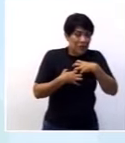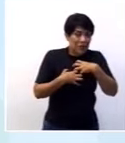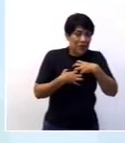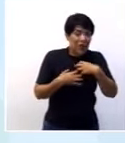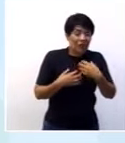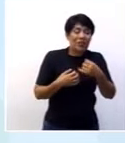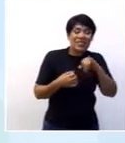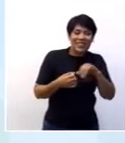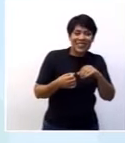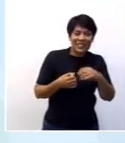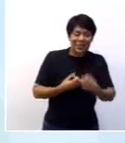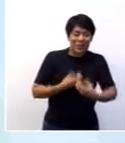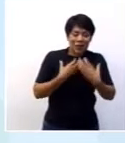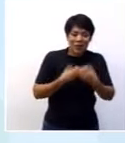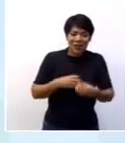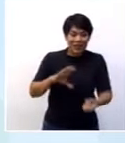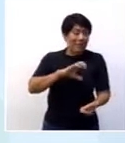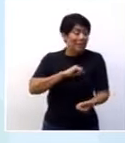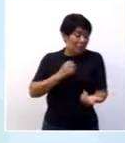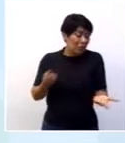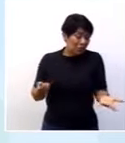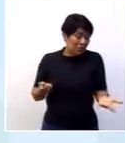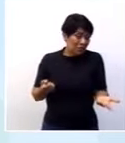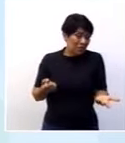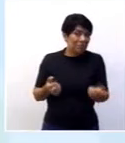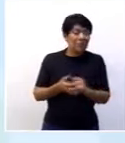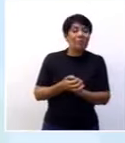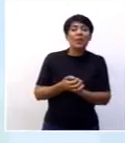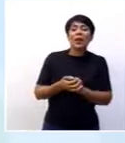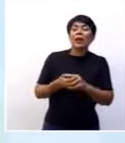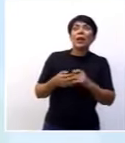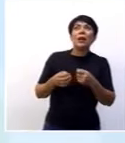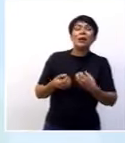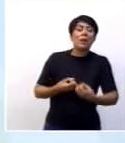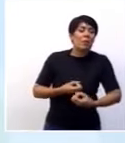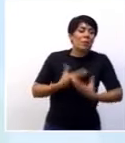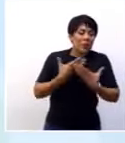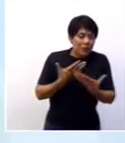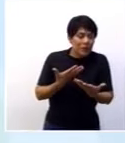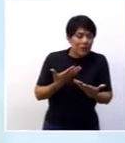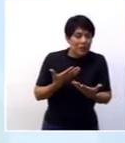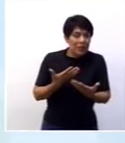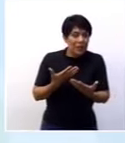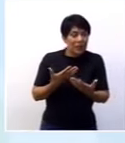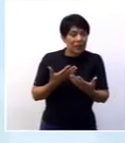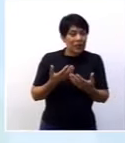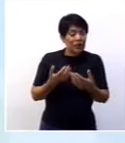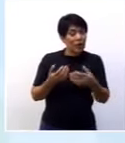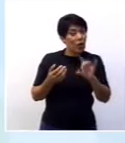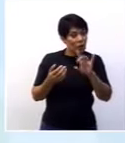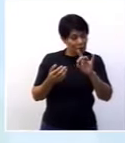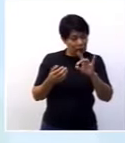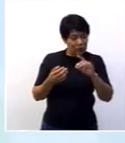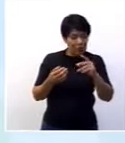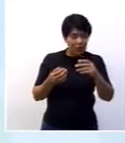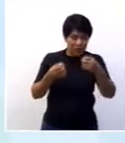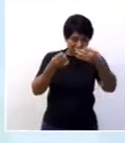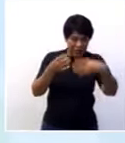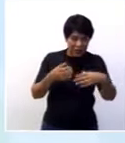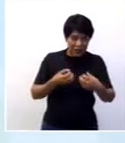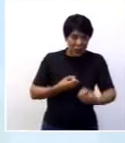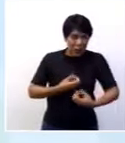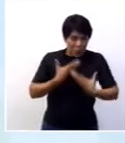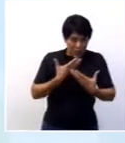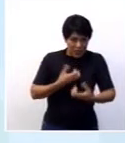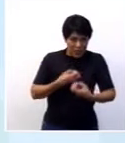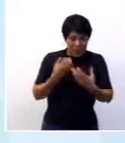questão amorosa para outros. O poema, e aí vamos fechar um pouquinho no poema, né? Mas o poema, dependendo